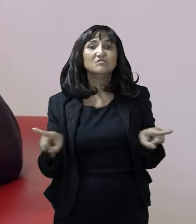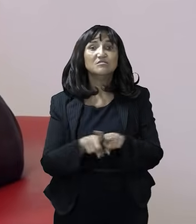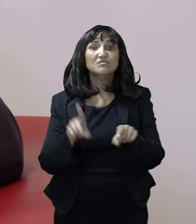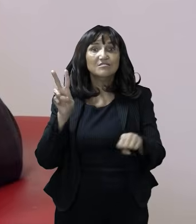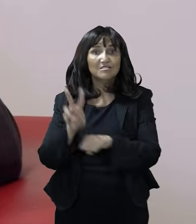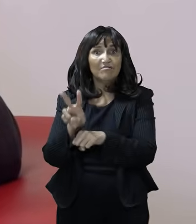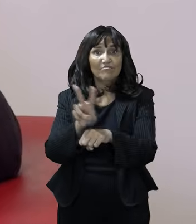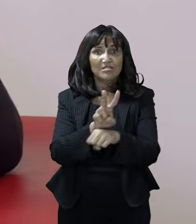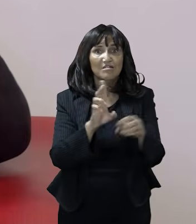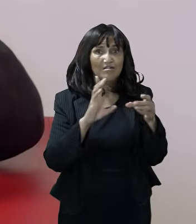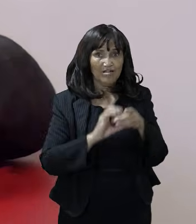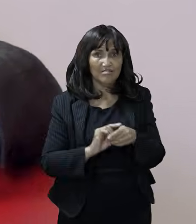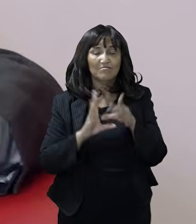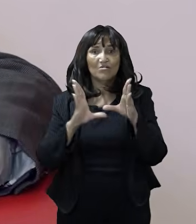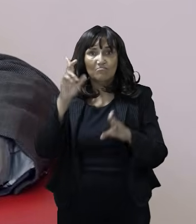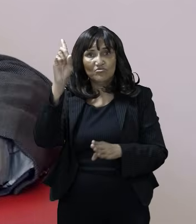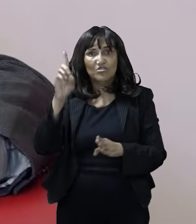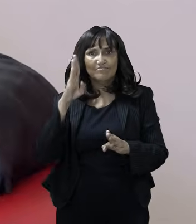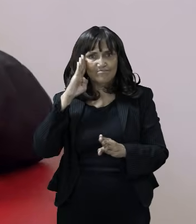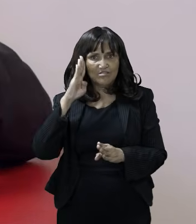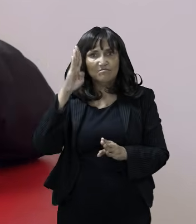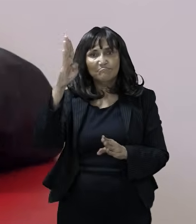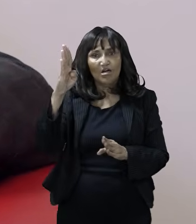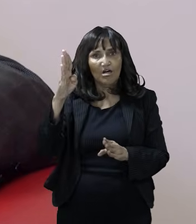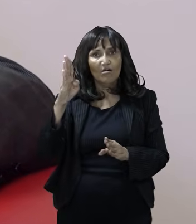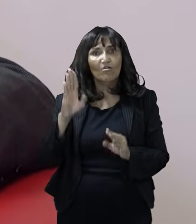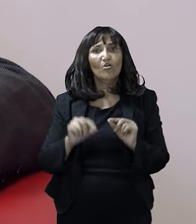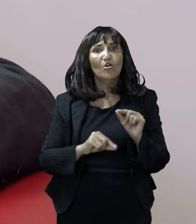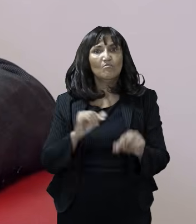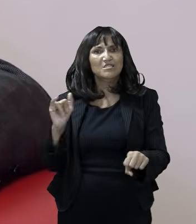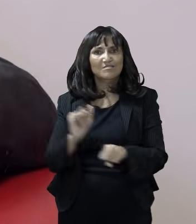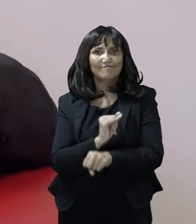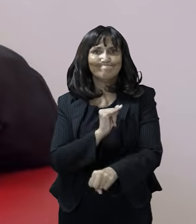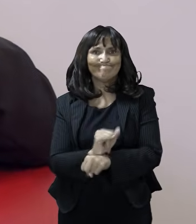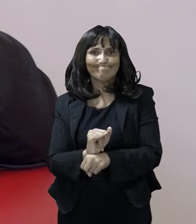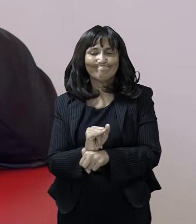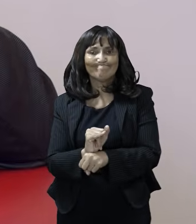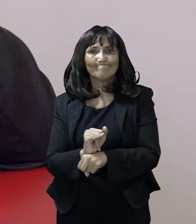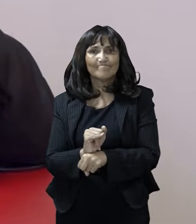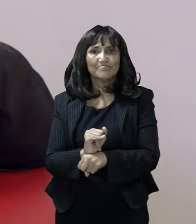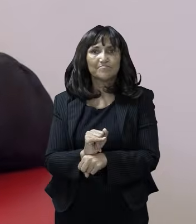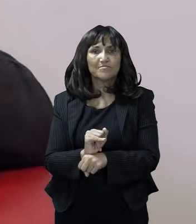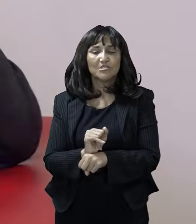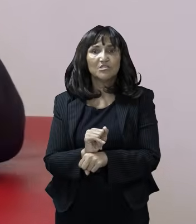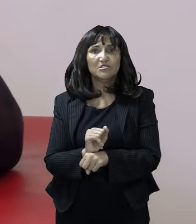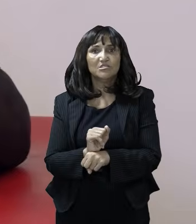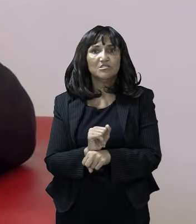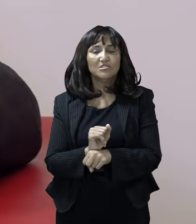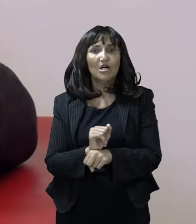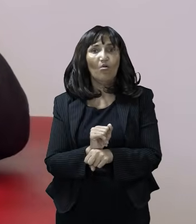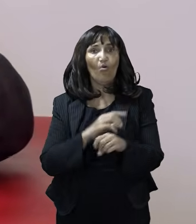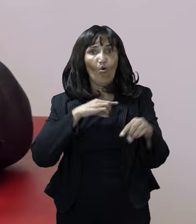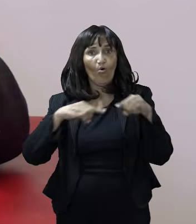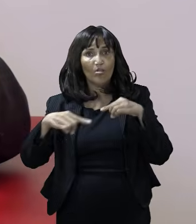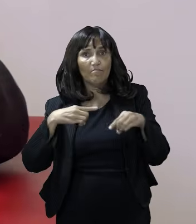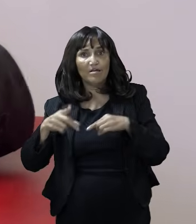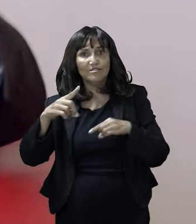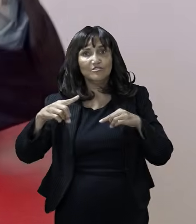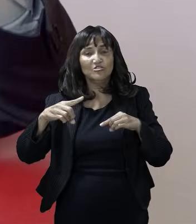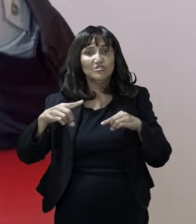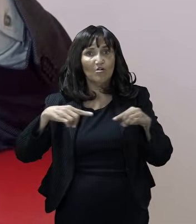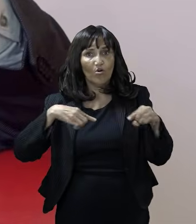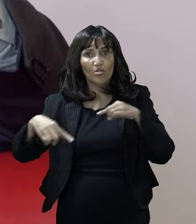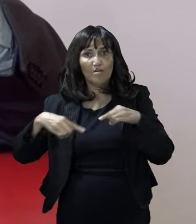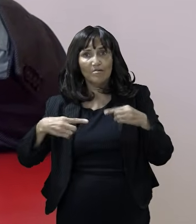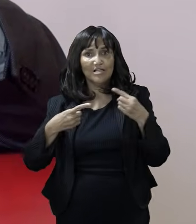defender a democracia como um direito fundamental, como algo estratégico, isso do ponto de vista do debate político, a gente consegue trazer